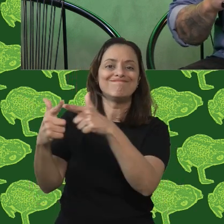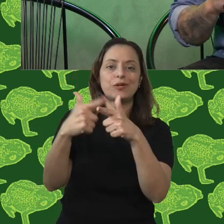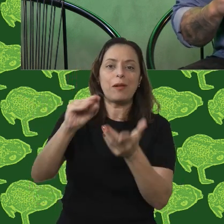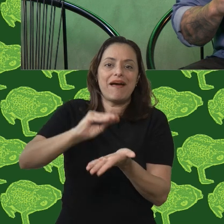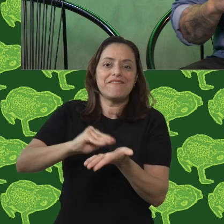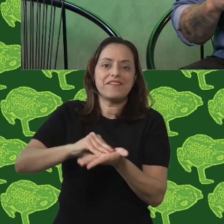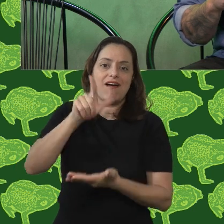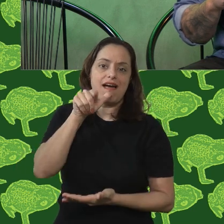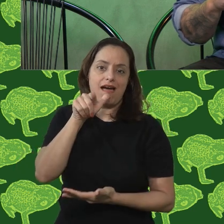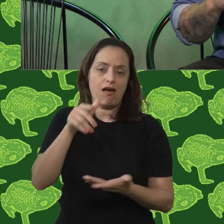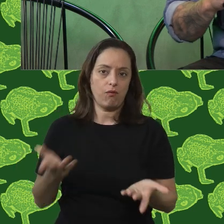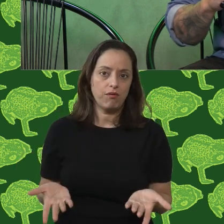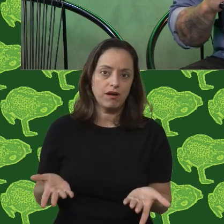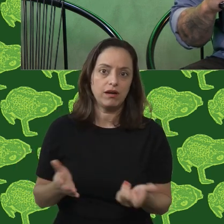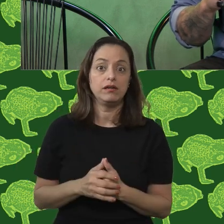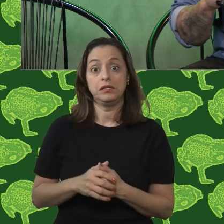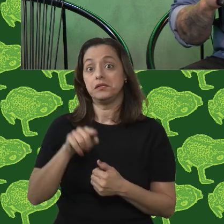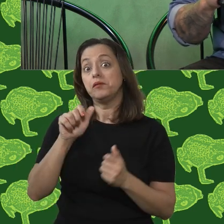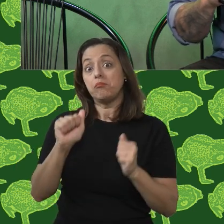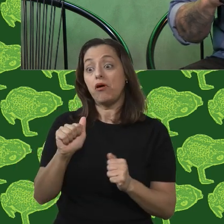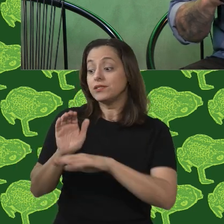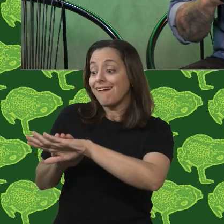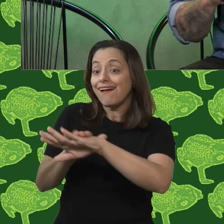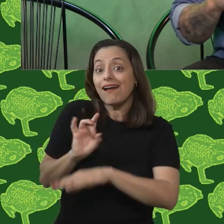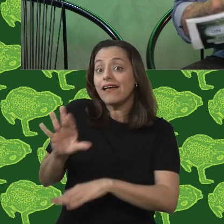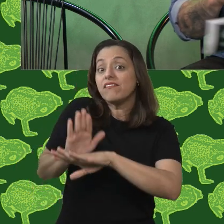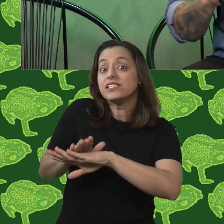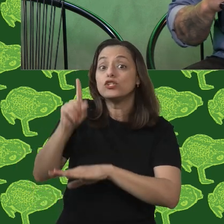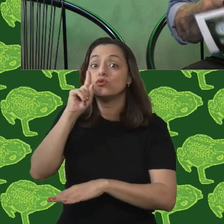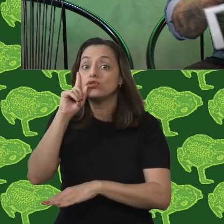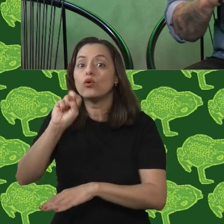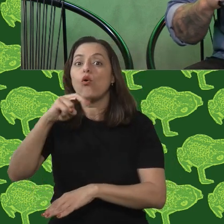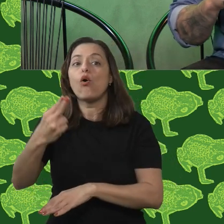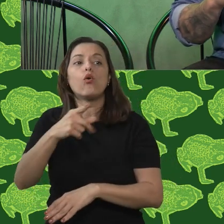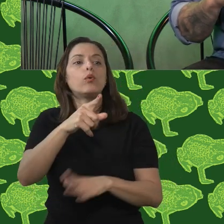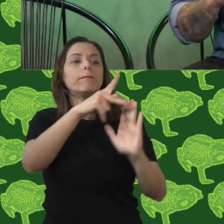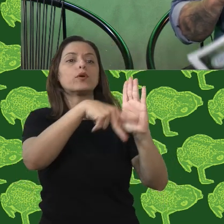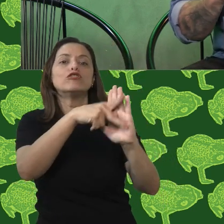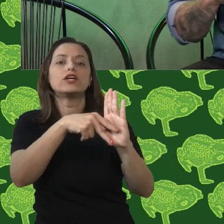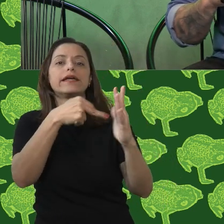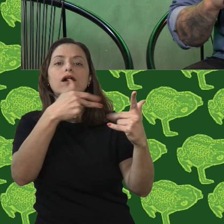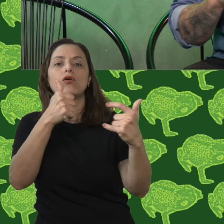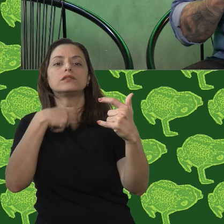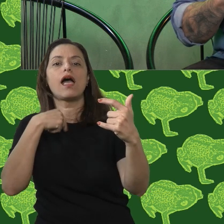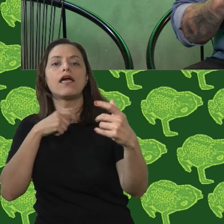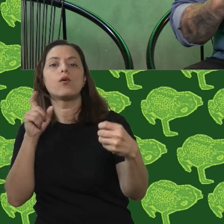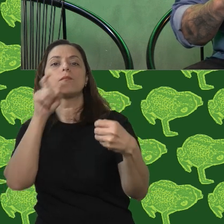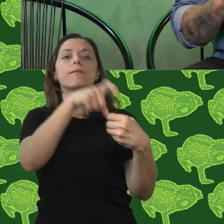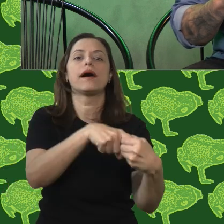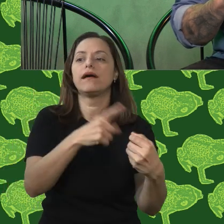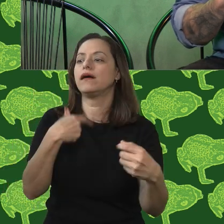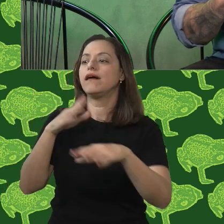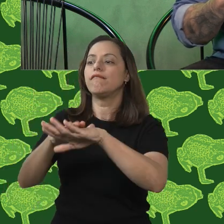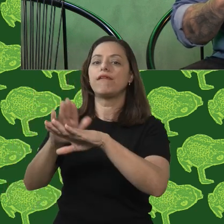vontade para trazer tanto questões próprias no dia a dia, quanto no que engajar, como engajar, oportunidades que a gente tem no dia a dia para